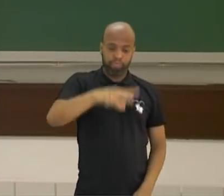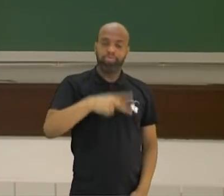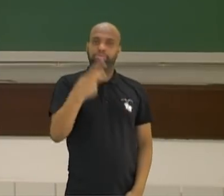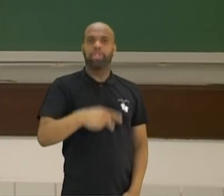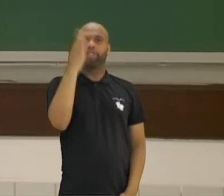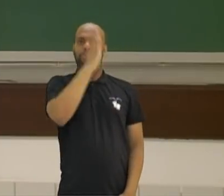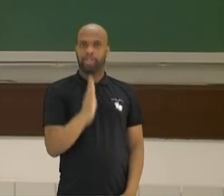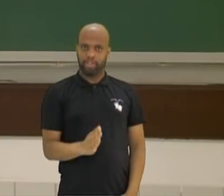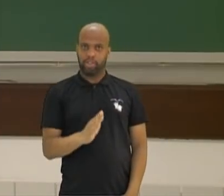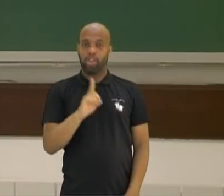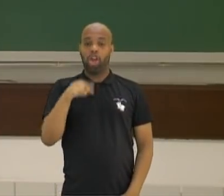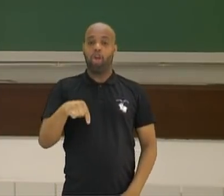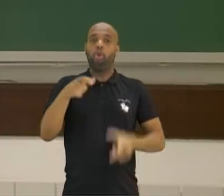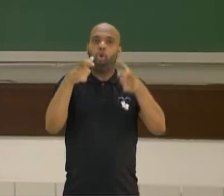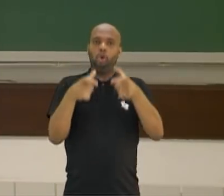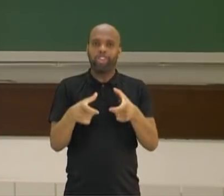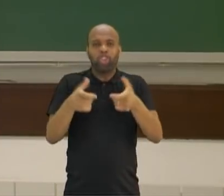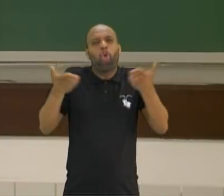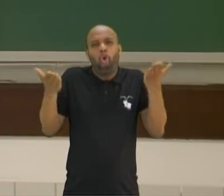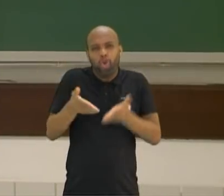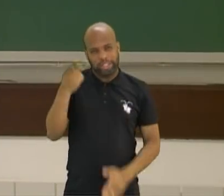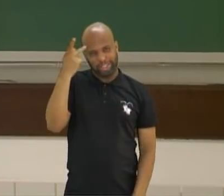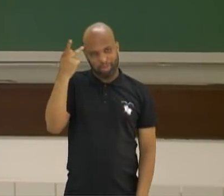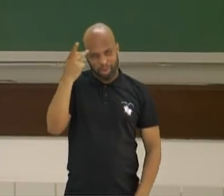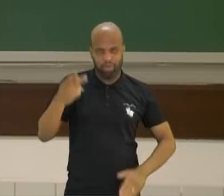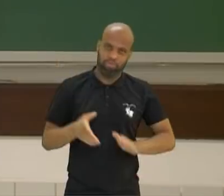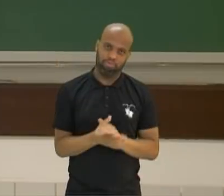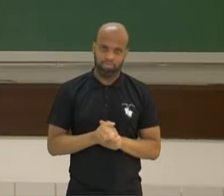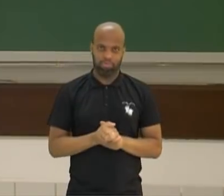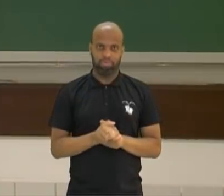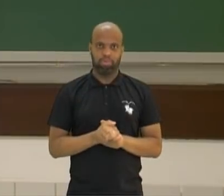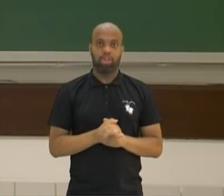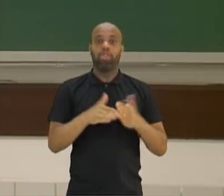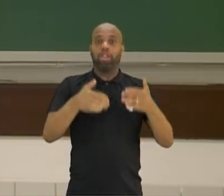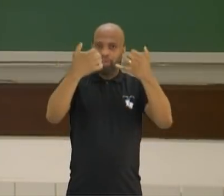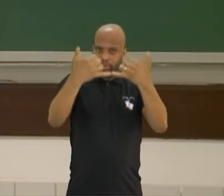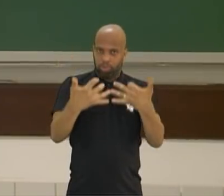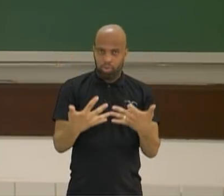Brasil, São Vicente. Então, com isso aí bem